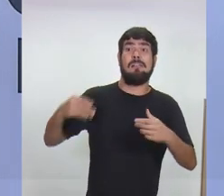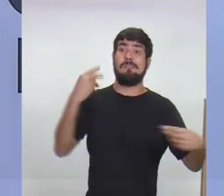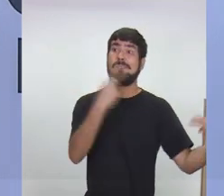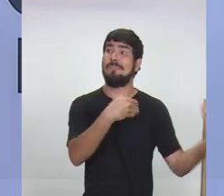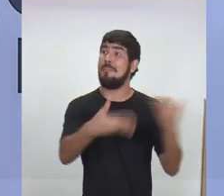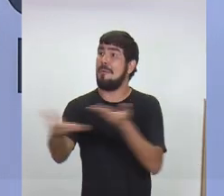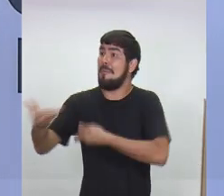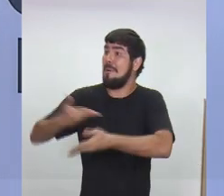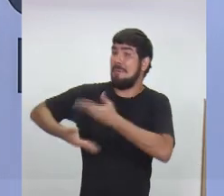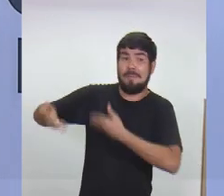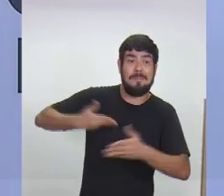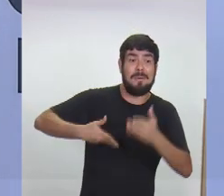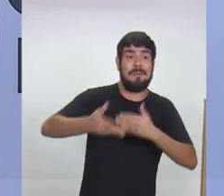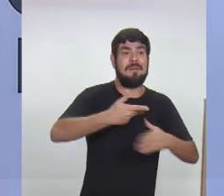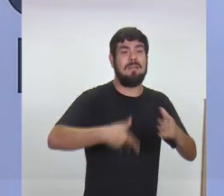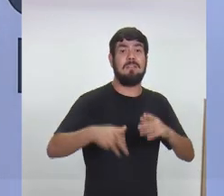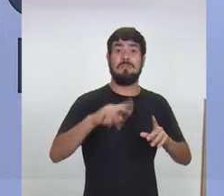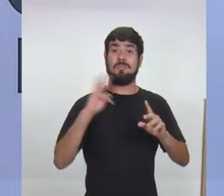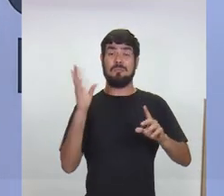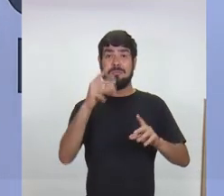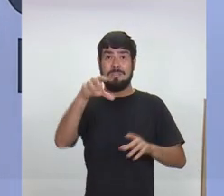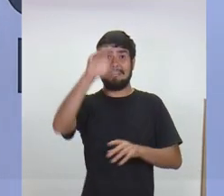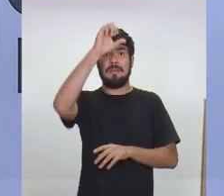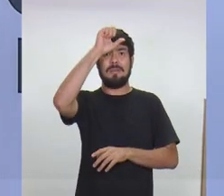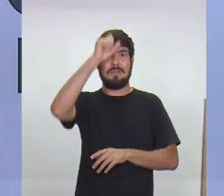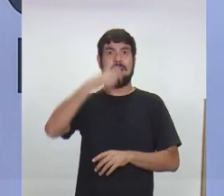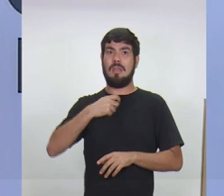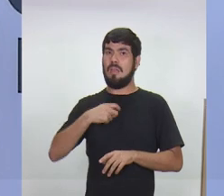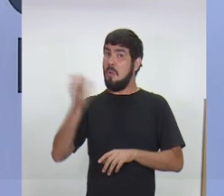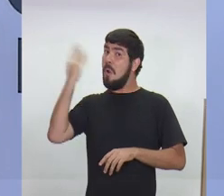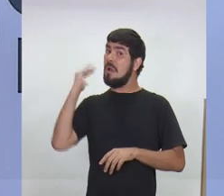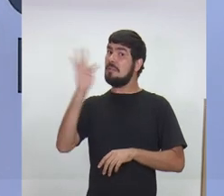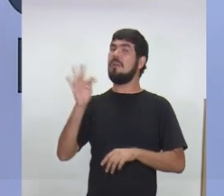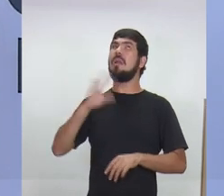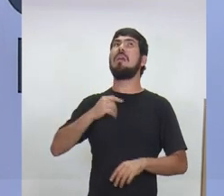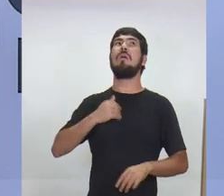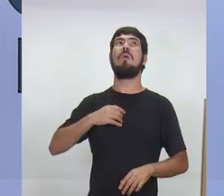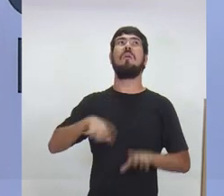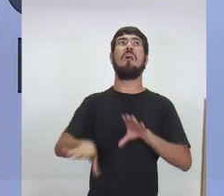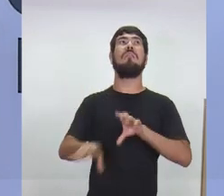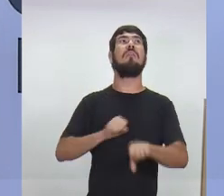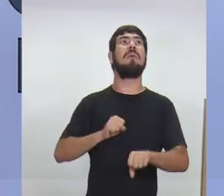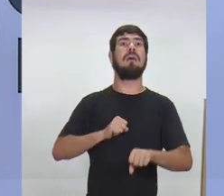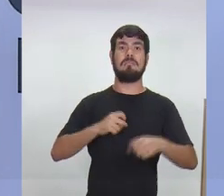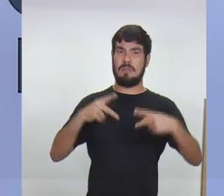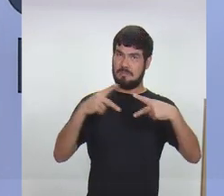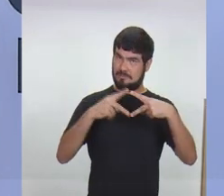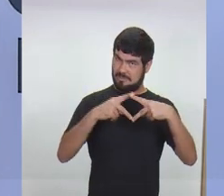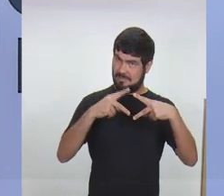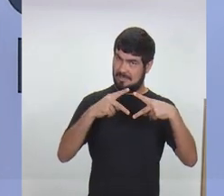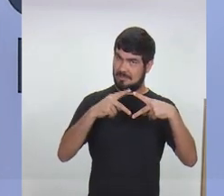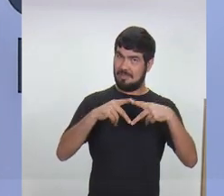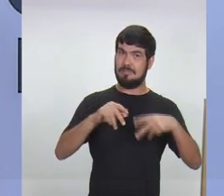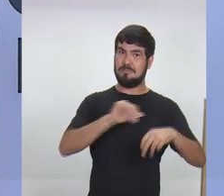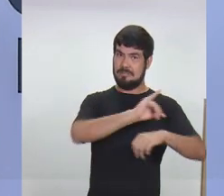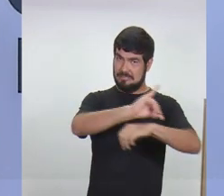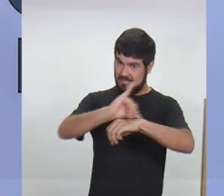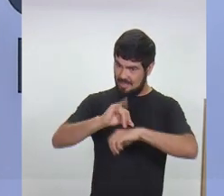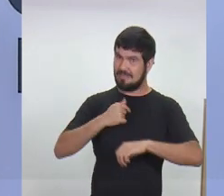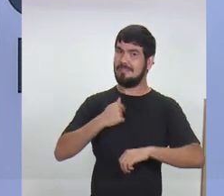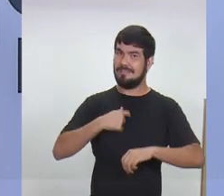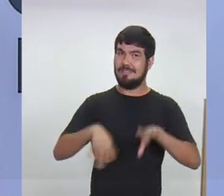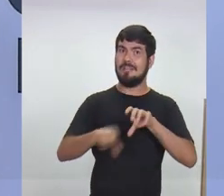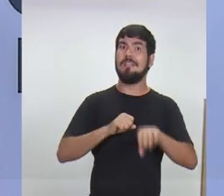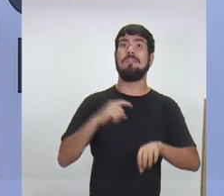aquilo que nós aprendemos no banco de faculdade da qual minha formação acadêmica ou bacharel em administração da cidade que nós possamos ter